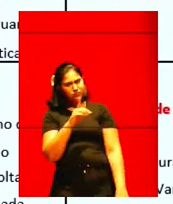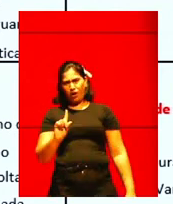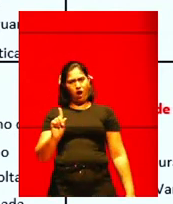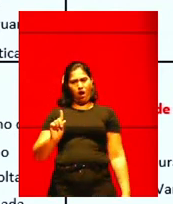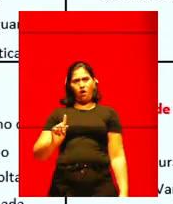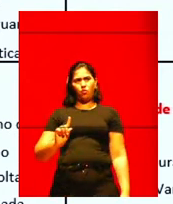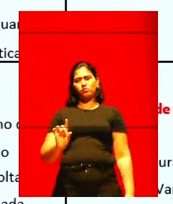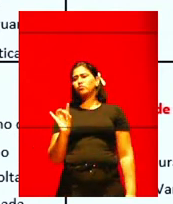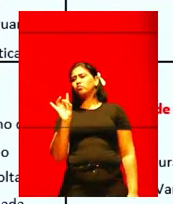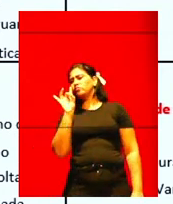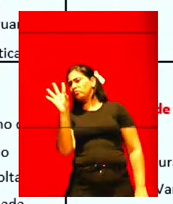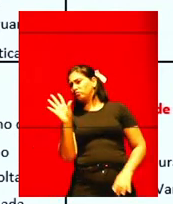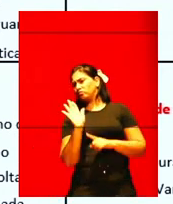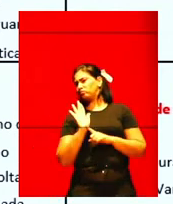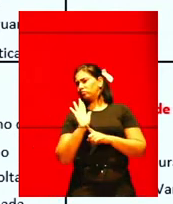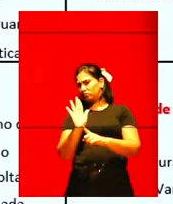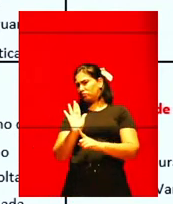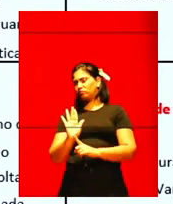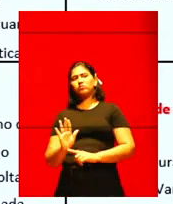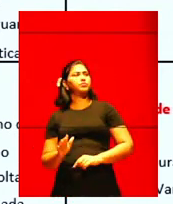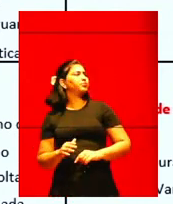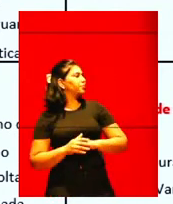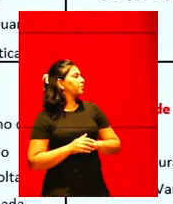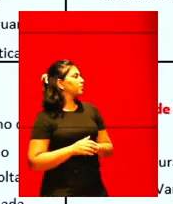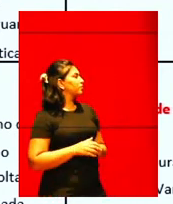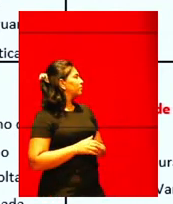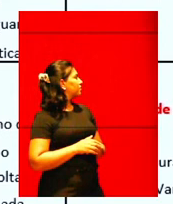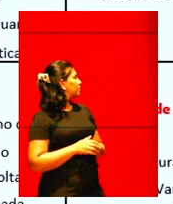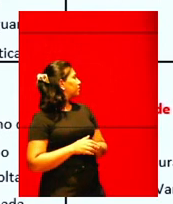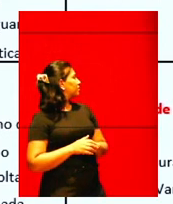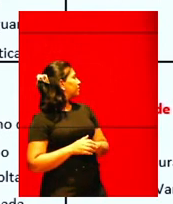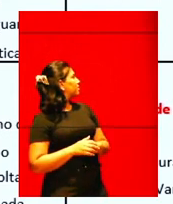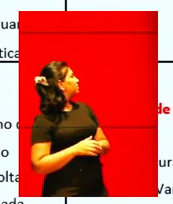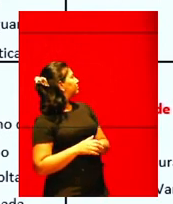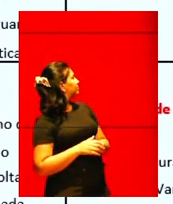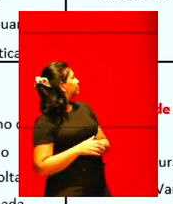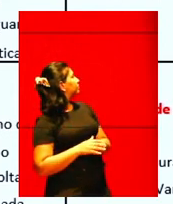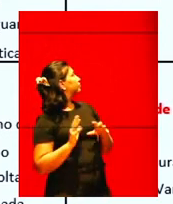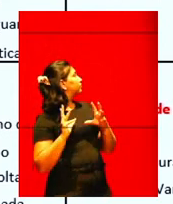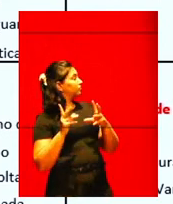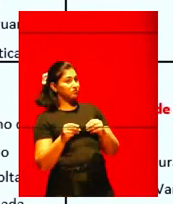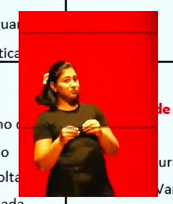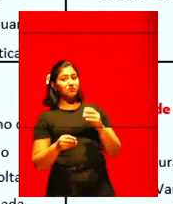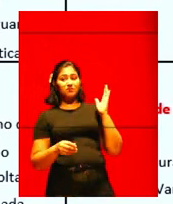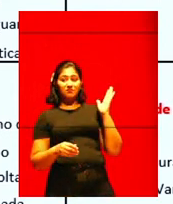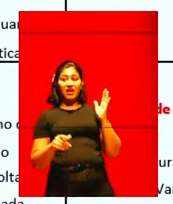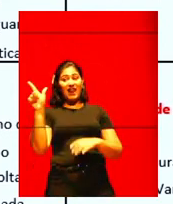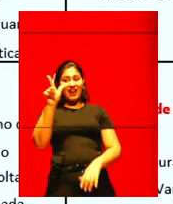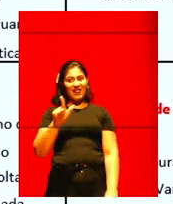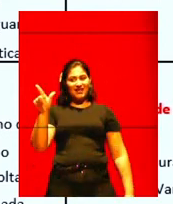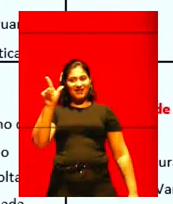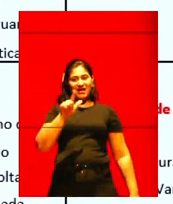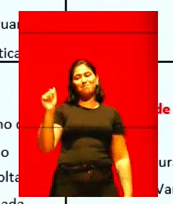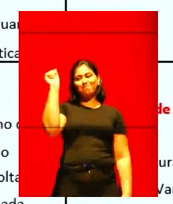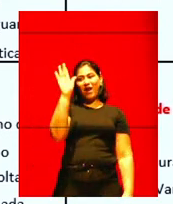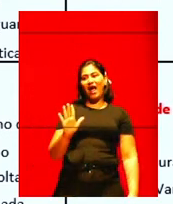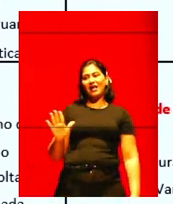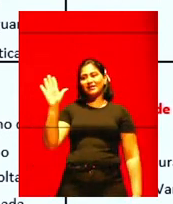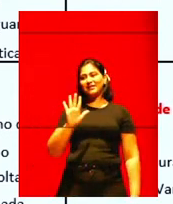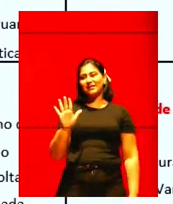que eu falo de cada um deles. Aqui não. Aqui, ó, é só o panorama. Isso tudo aqui é a literatura